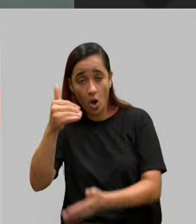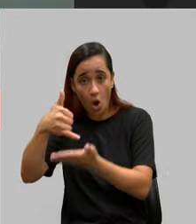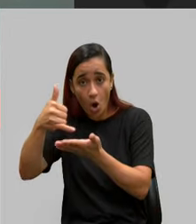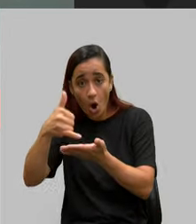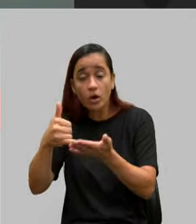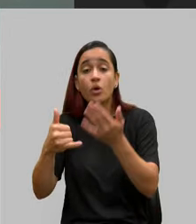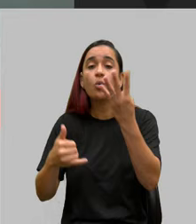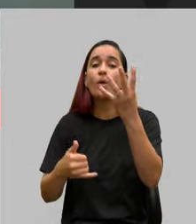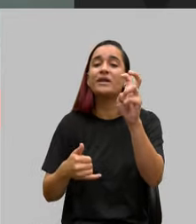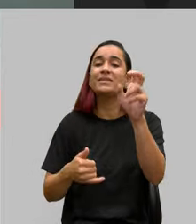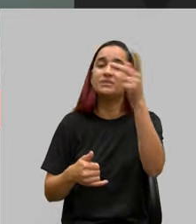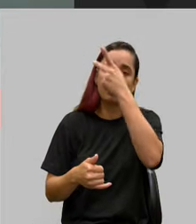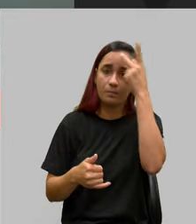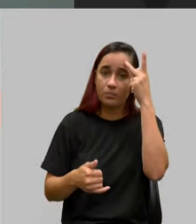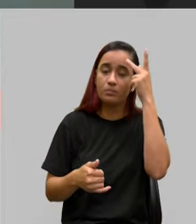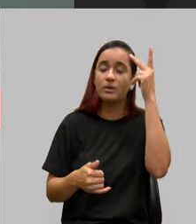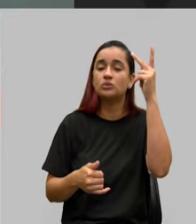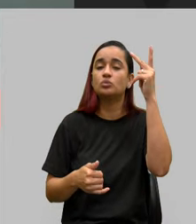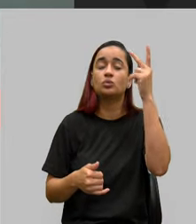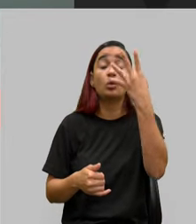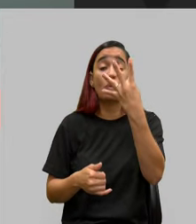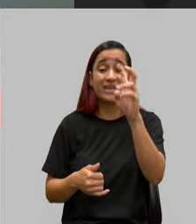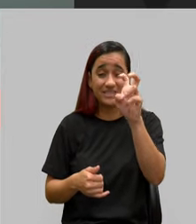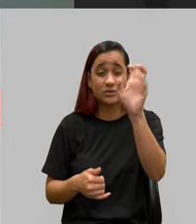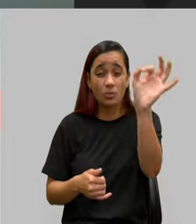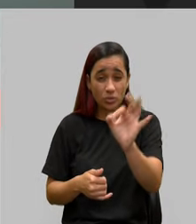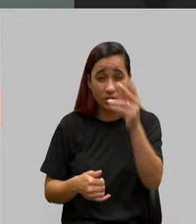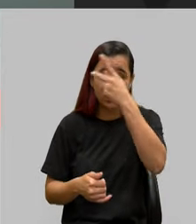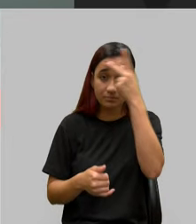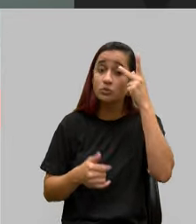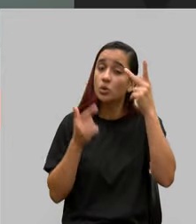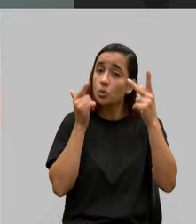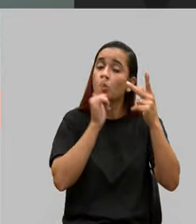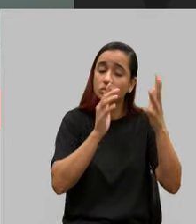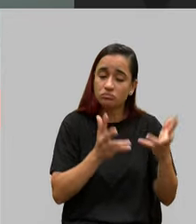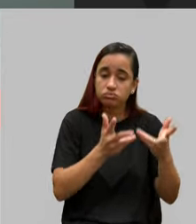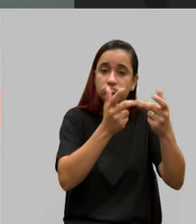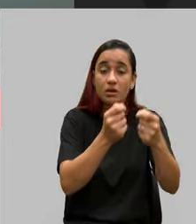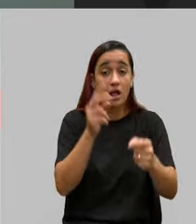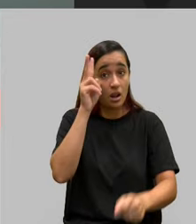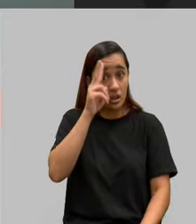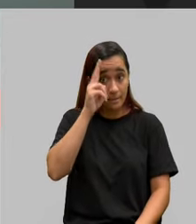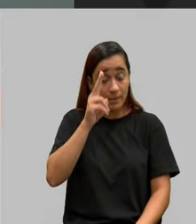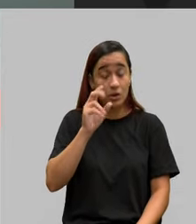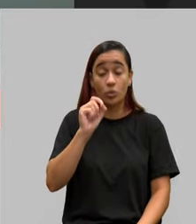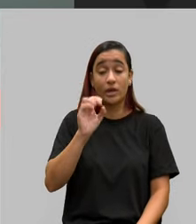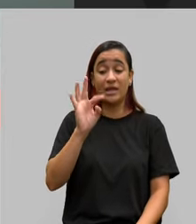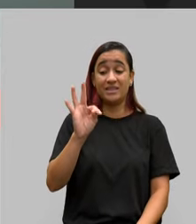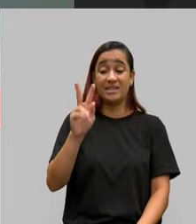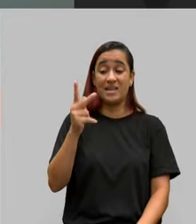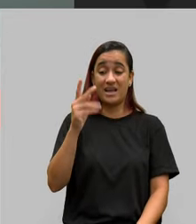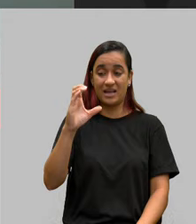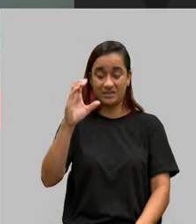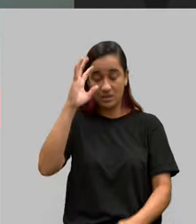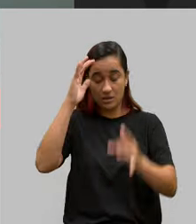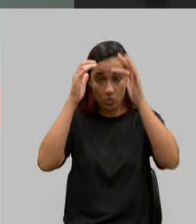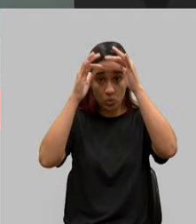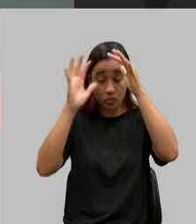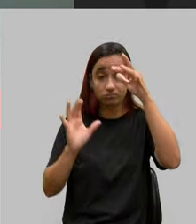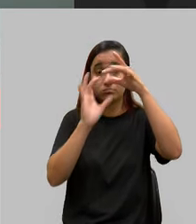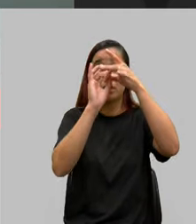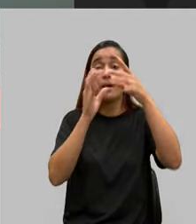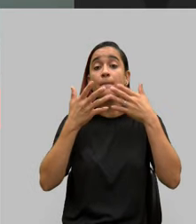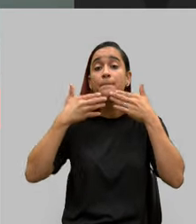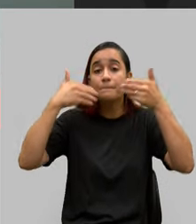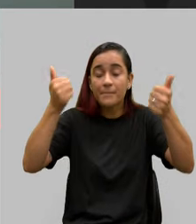pacientes conseguem cessar o uso dos bens Os epíc Lembrando que a molécula de thc é um importante aliado melhorando o sono o